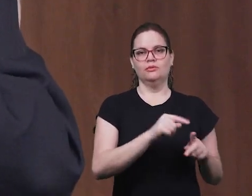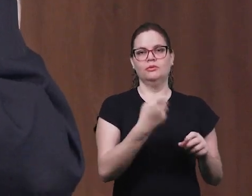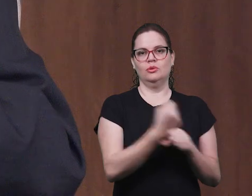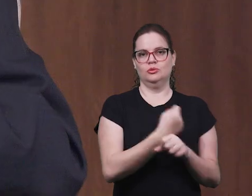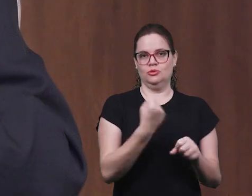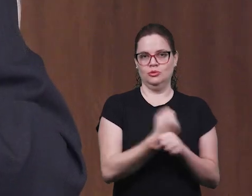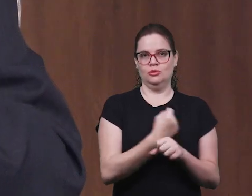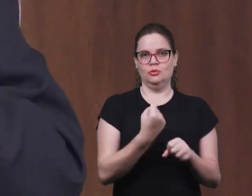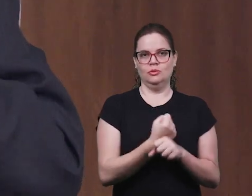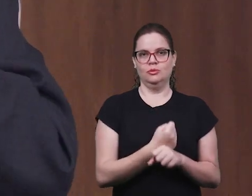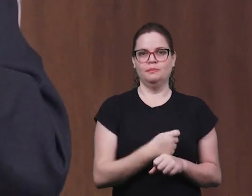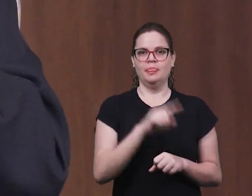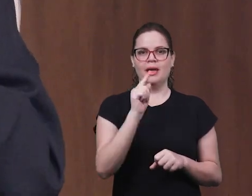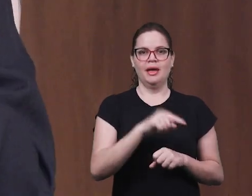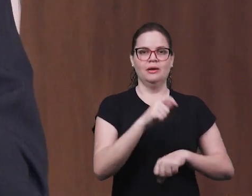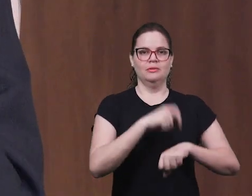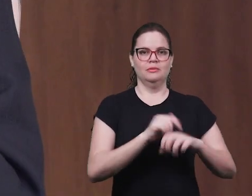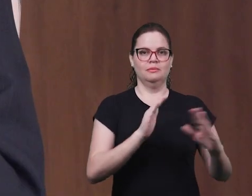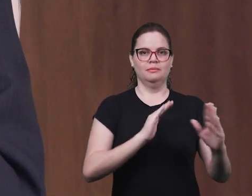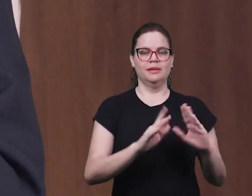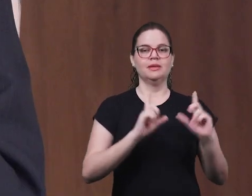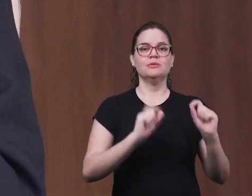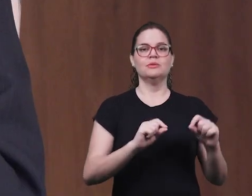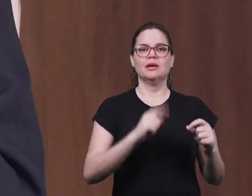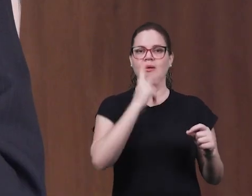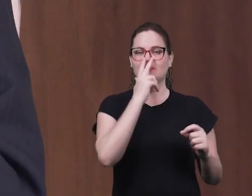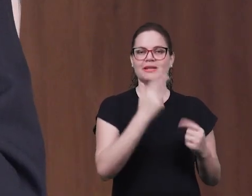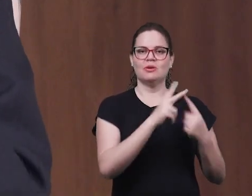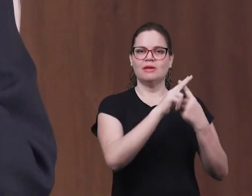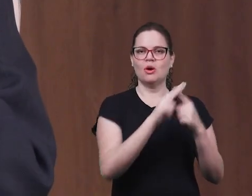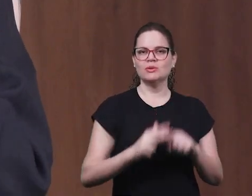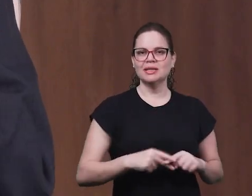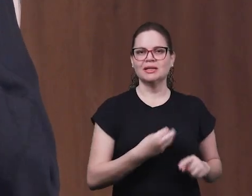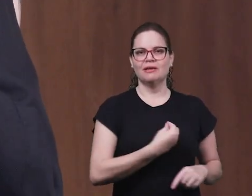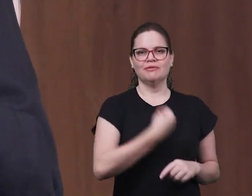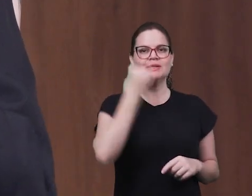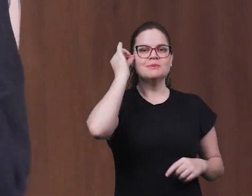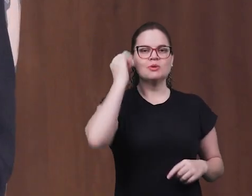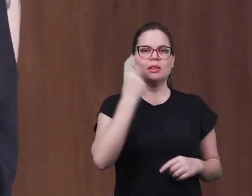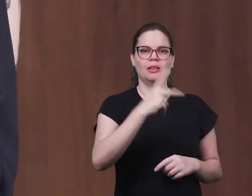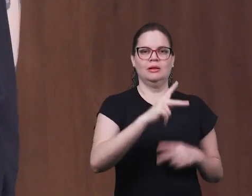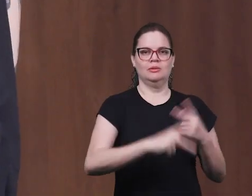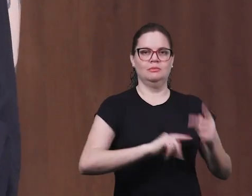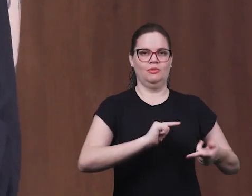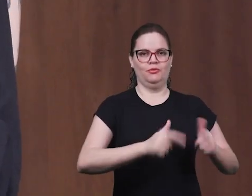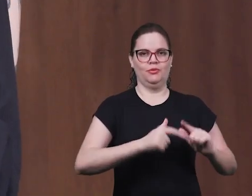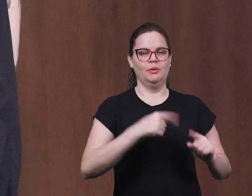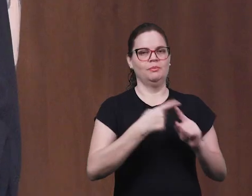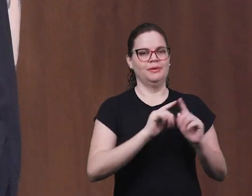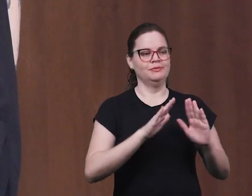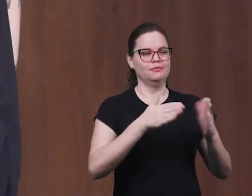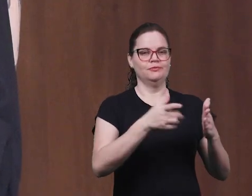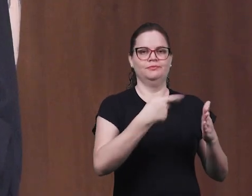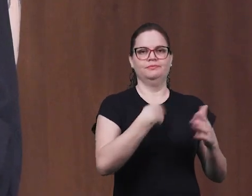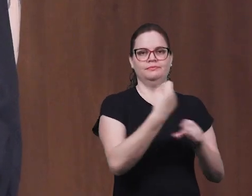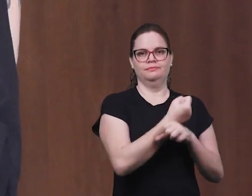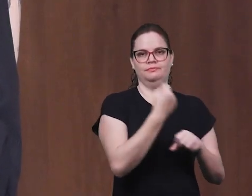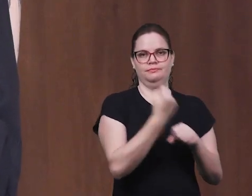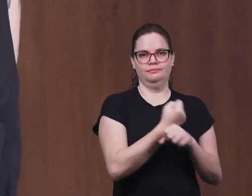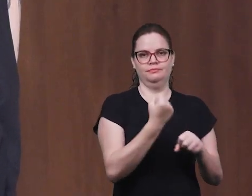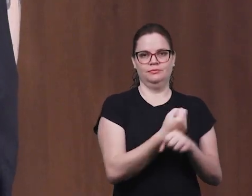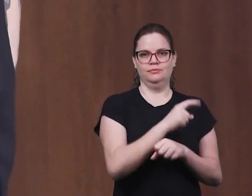da restauração completa da vida espiritual de Israel, culminando na reconstrução do templo e